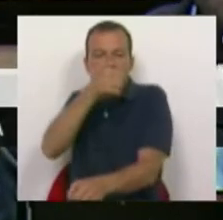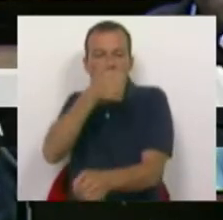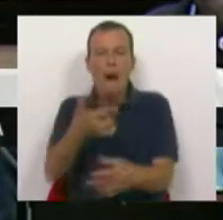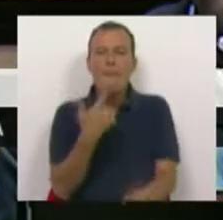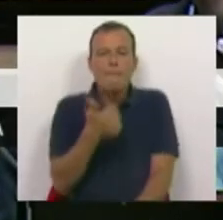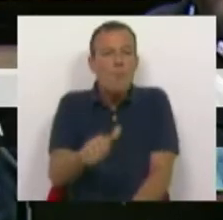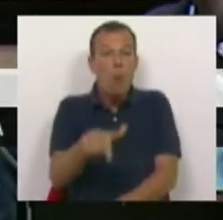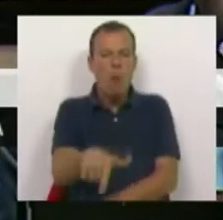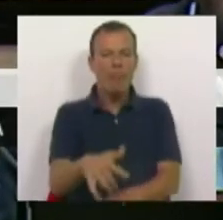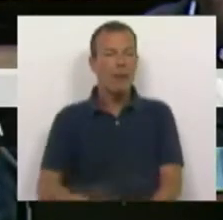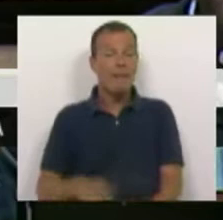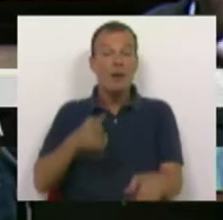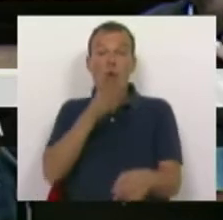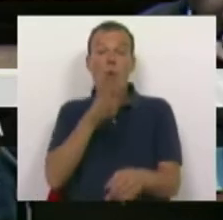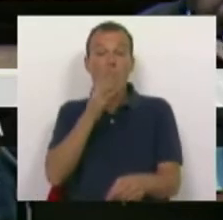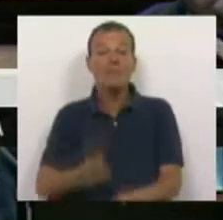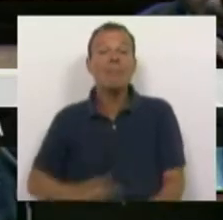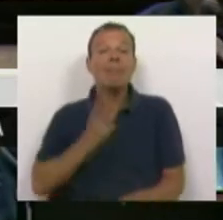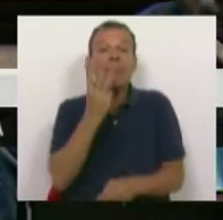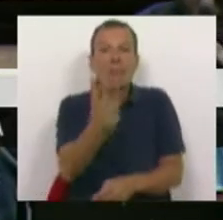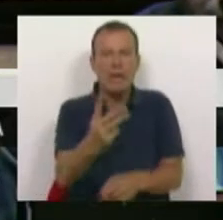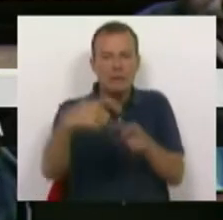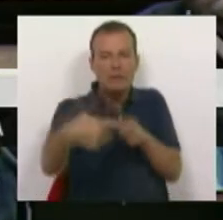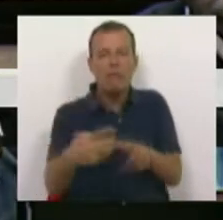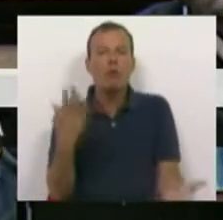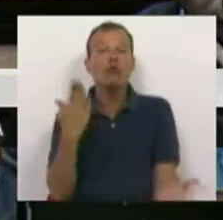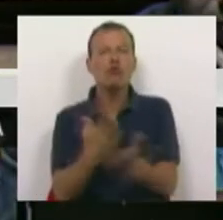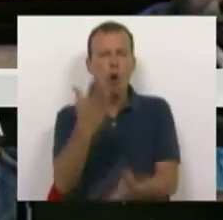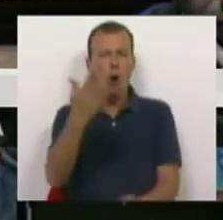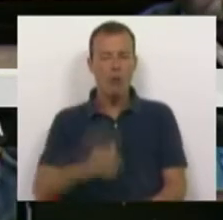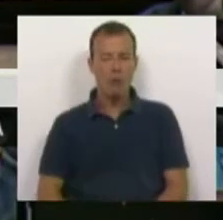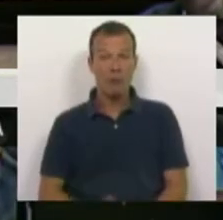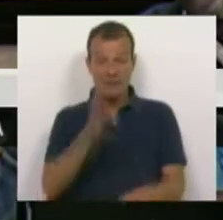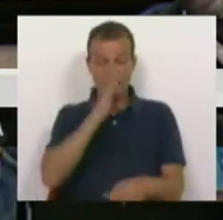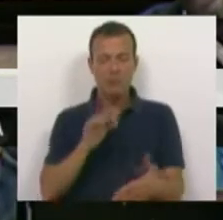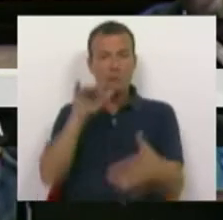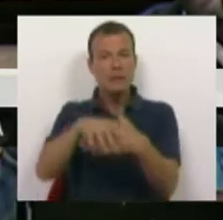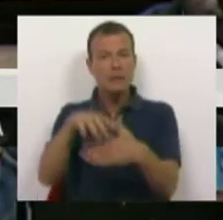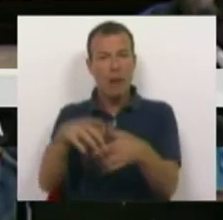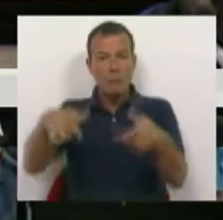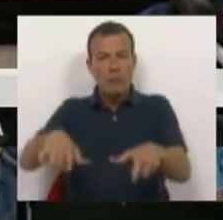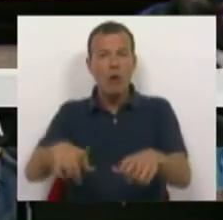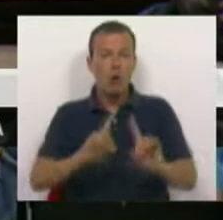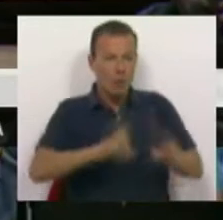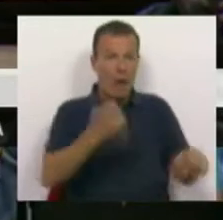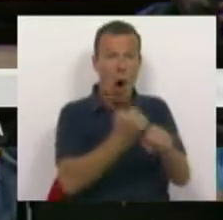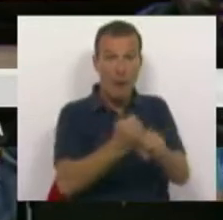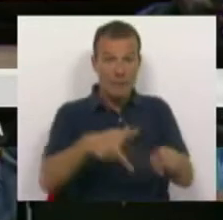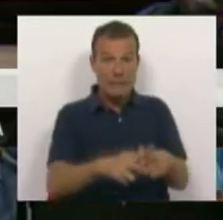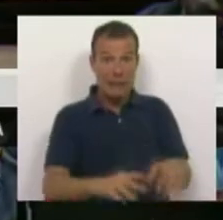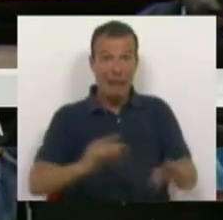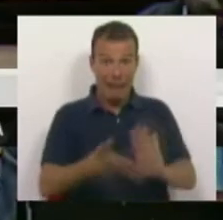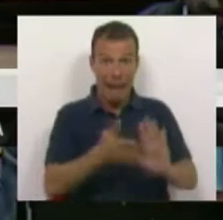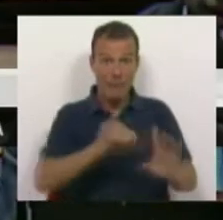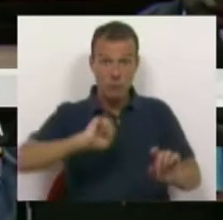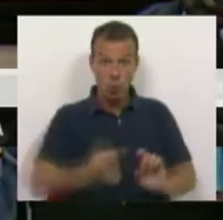que comboios com 3 unidades, 3 carruagens. Se a estação começar a arrancar as obras imediatamente, é